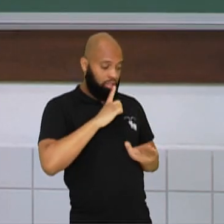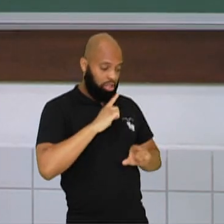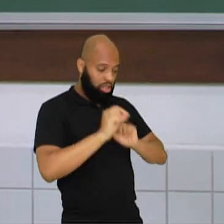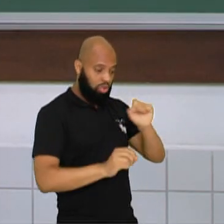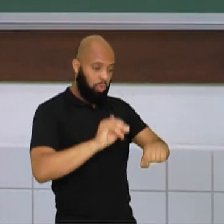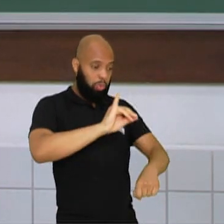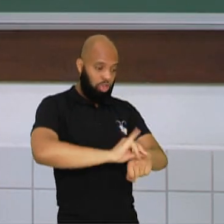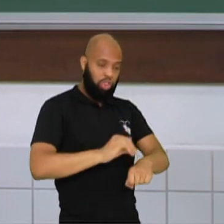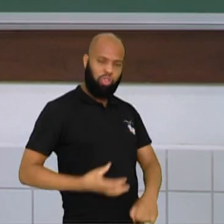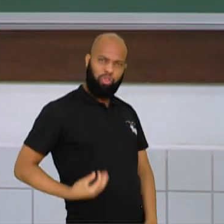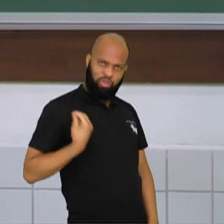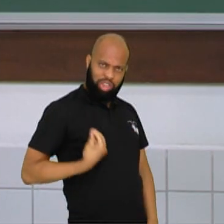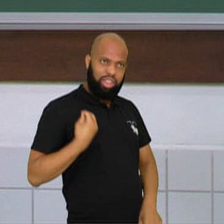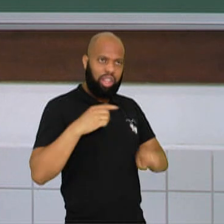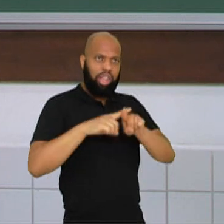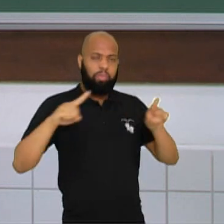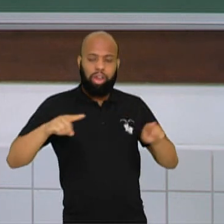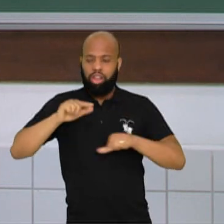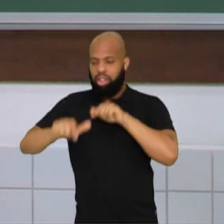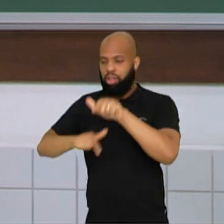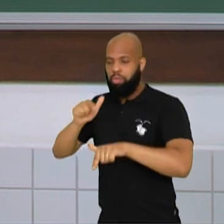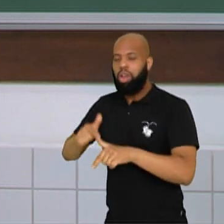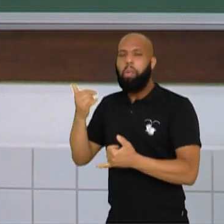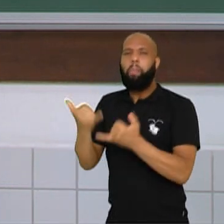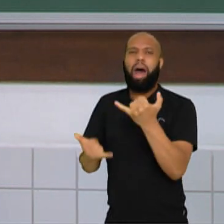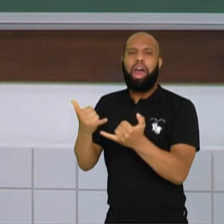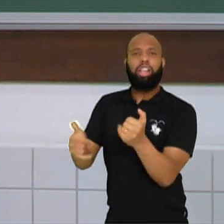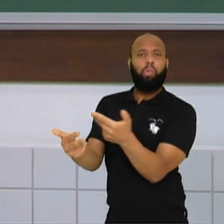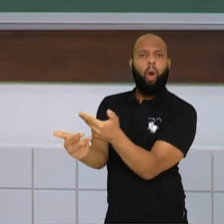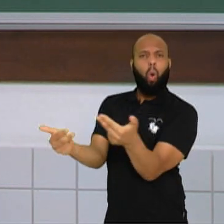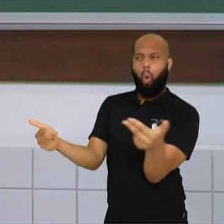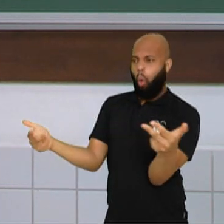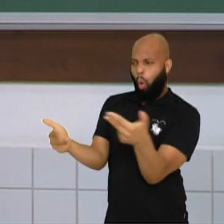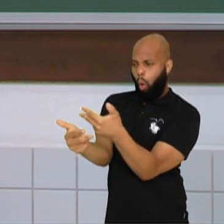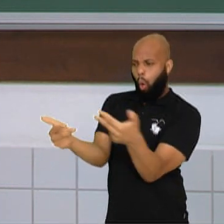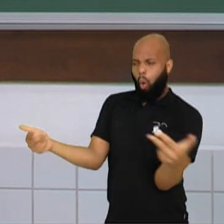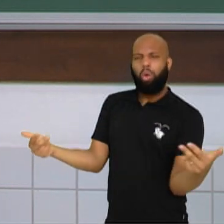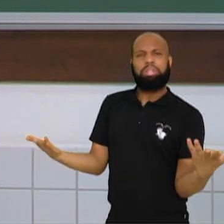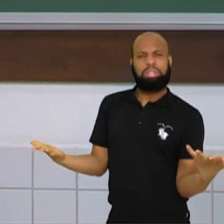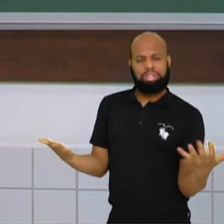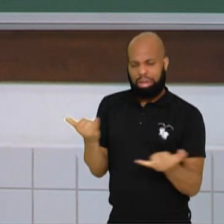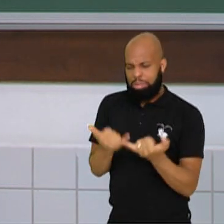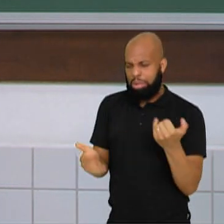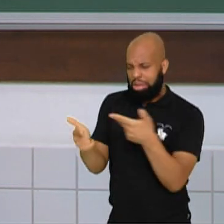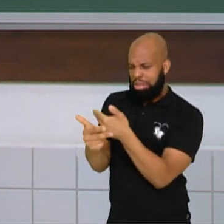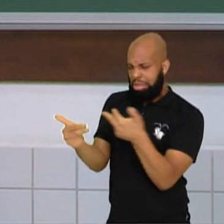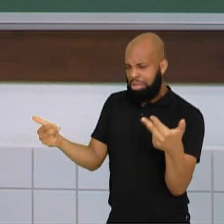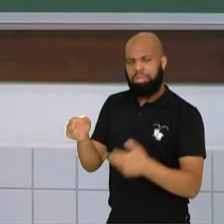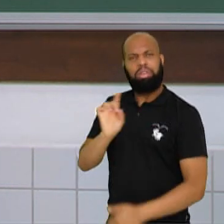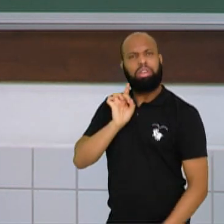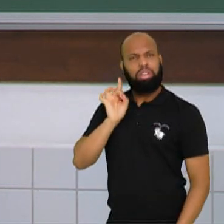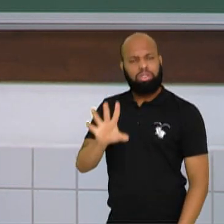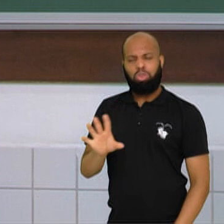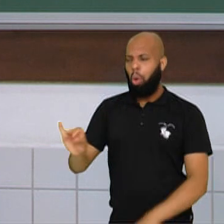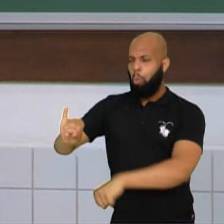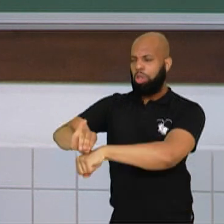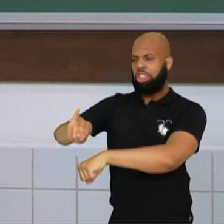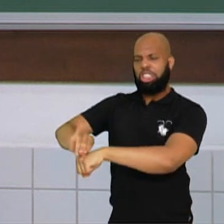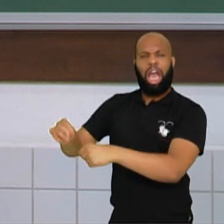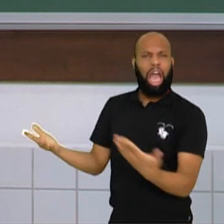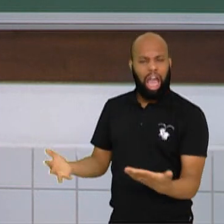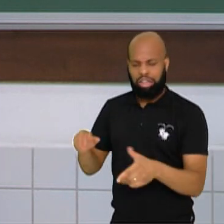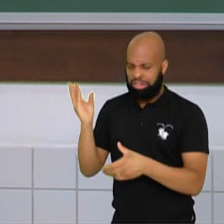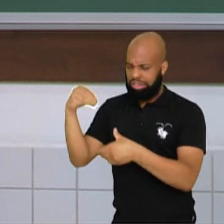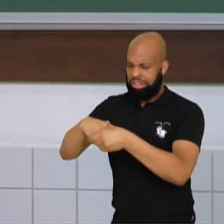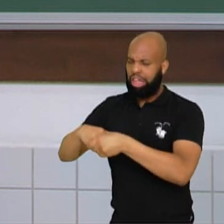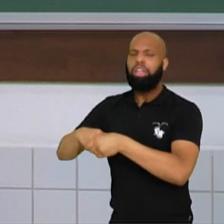ganha vida, o trabalhador é coisificado. Ele é tratado como uma coisa, ele é só mais um objeto ali dentro